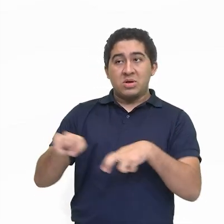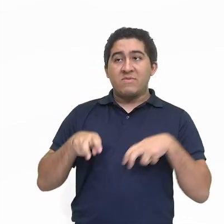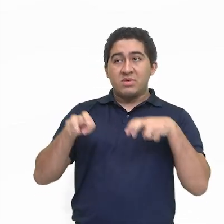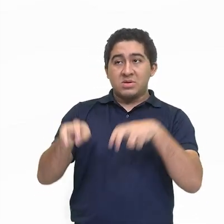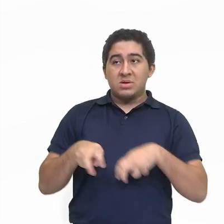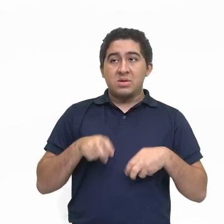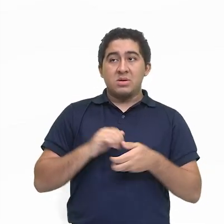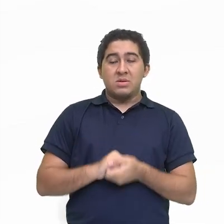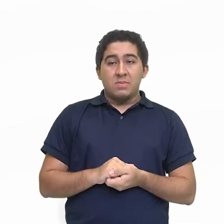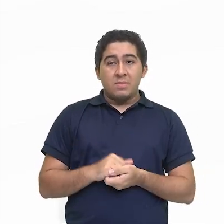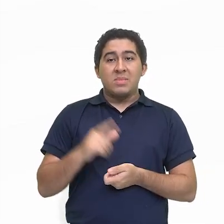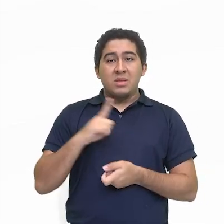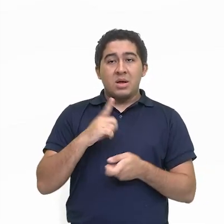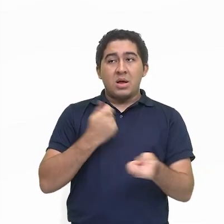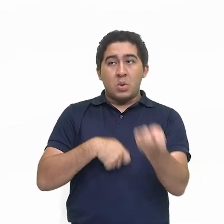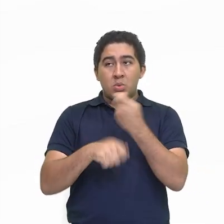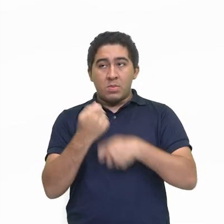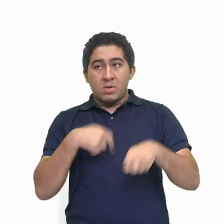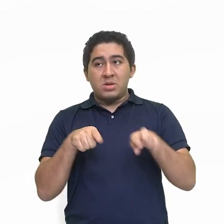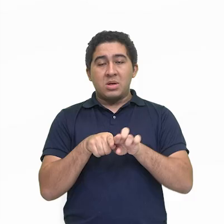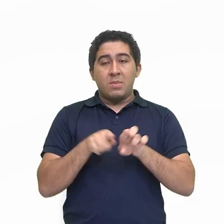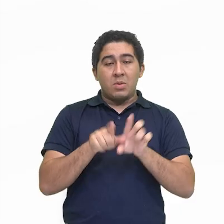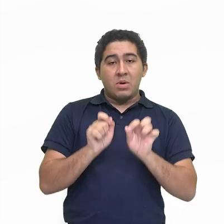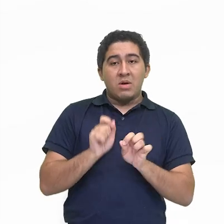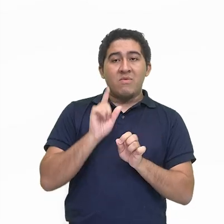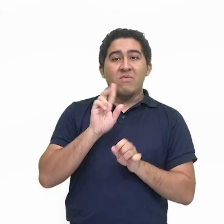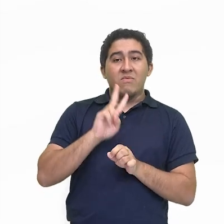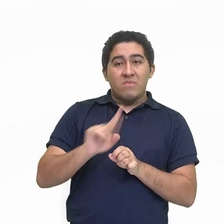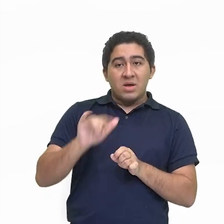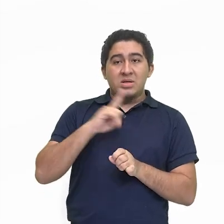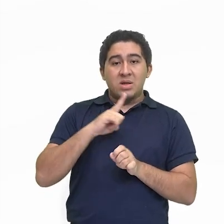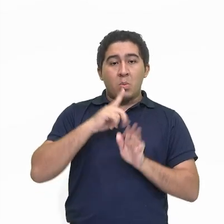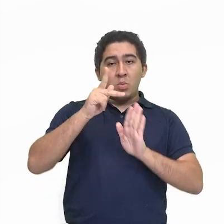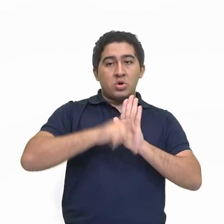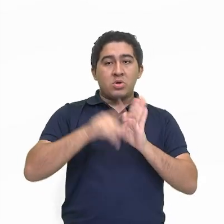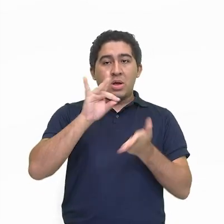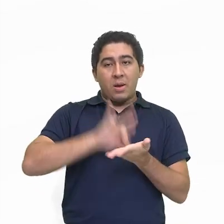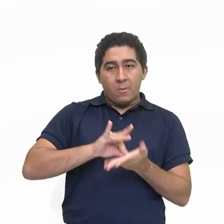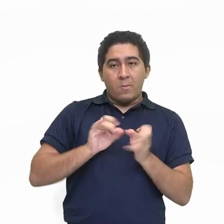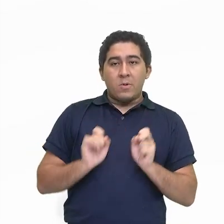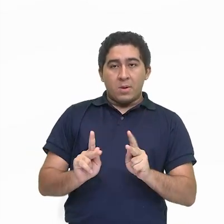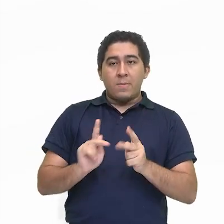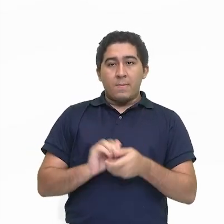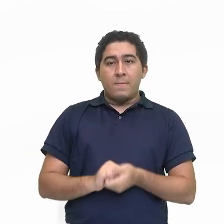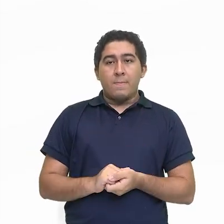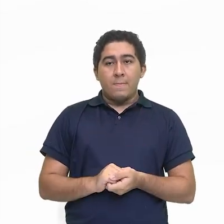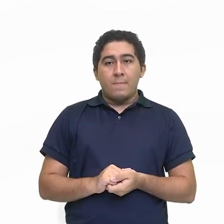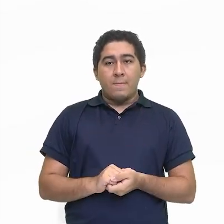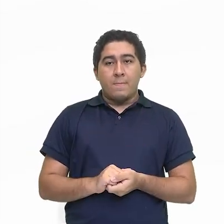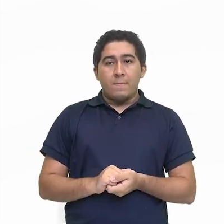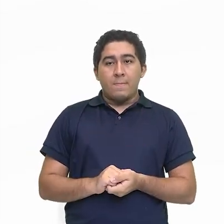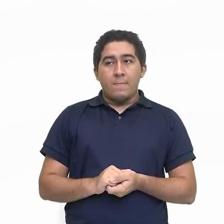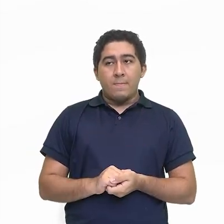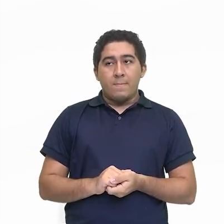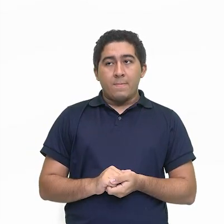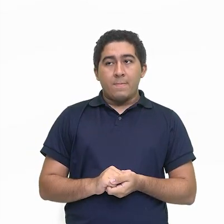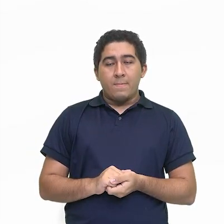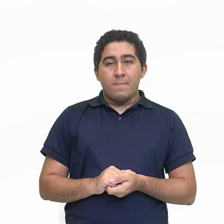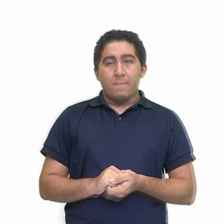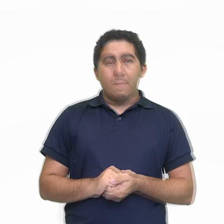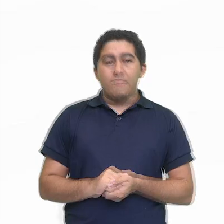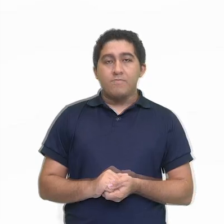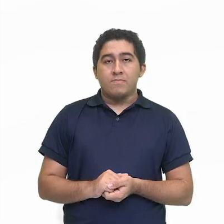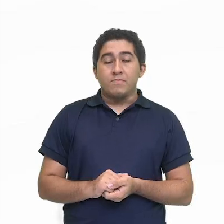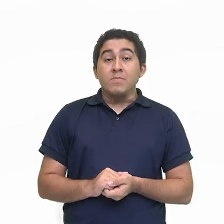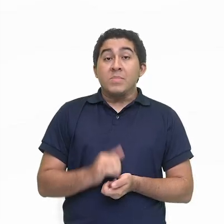mexer com questões econômicas, e ele vai lançar o Plano Real, tá bem? Só para corrigir a informação, tá,